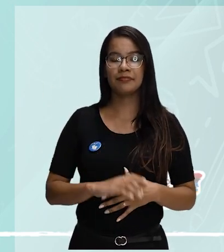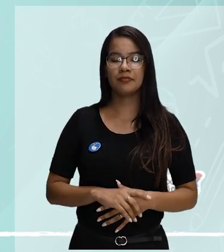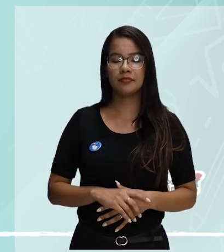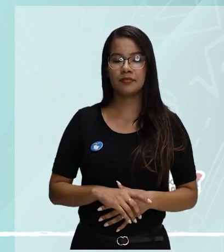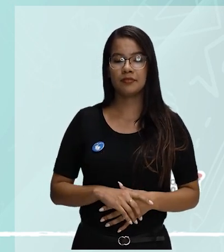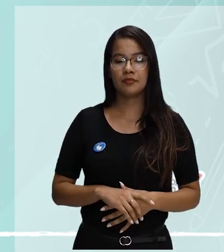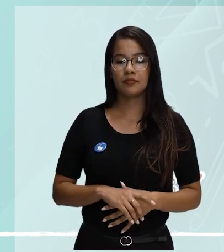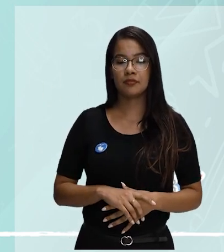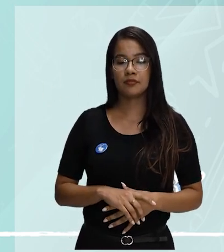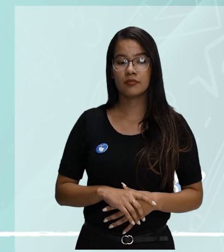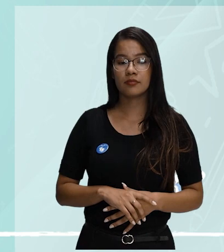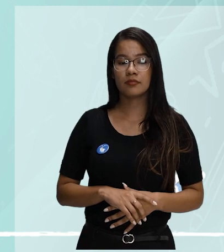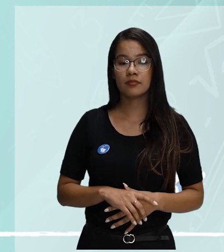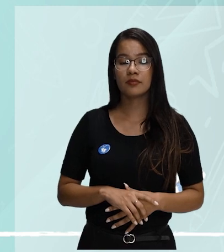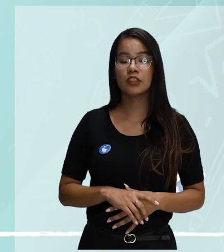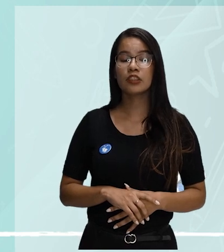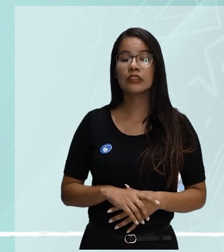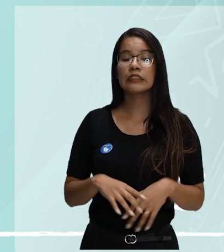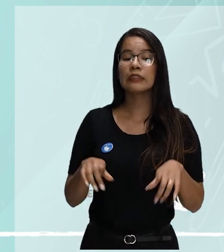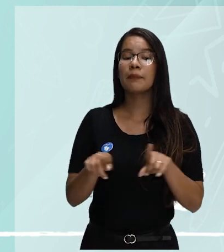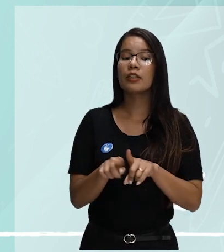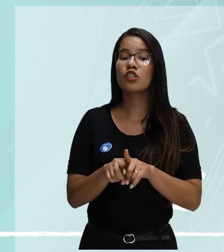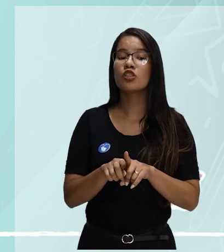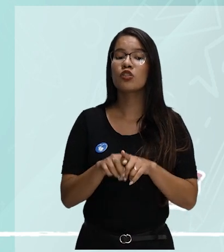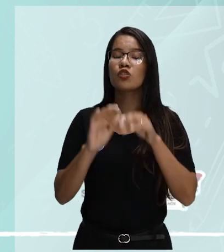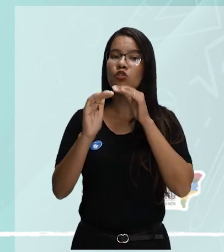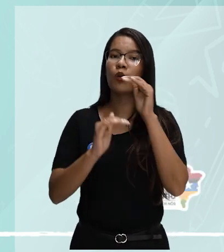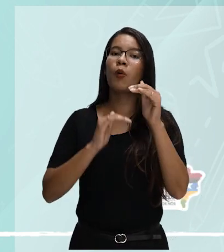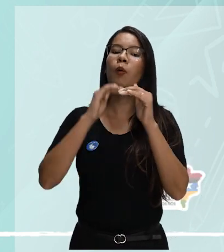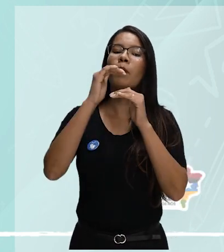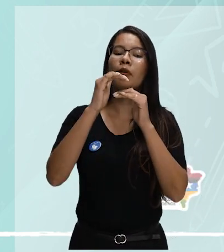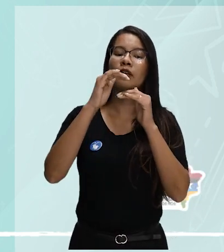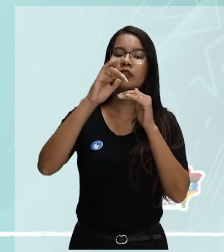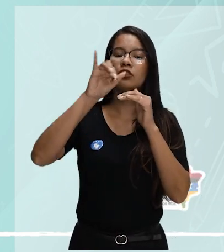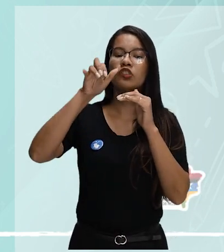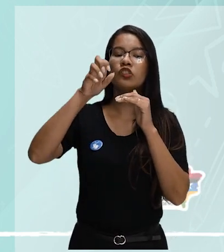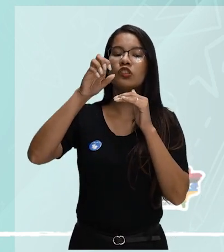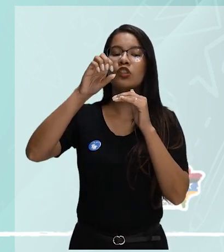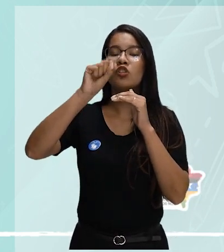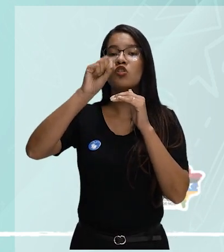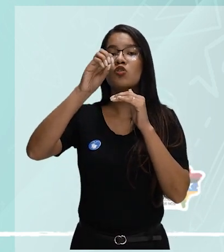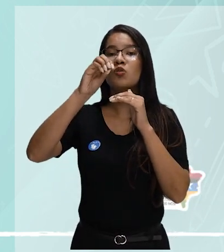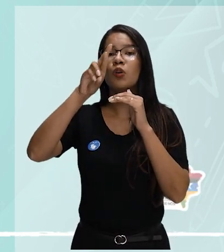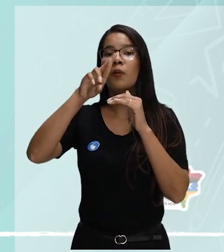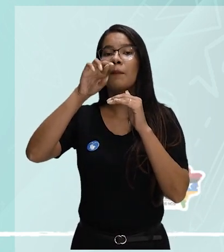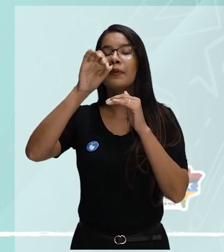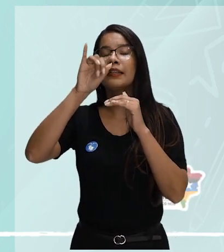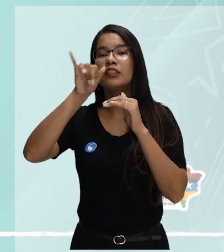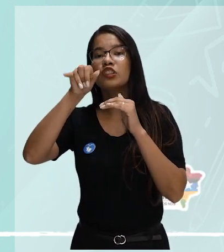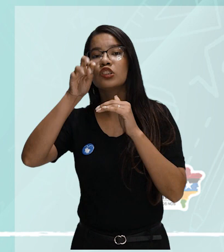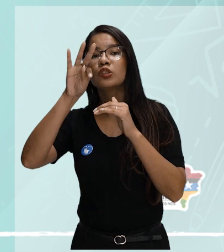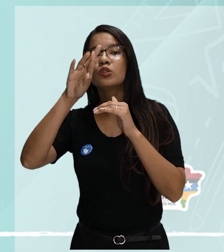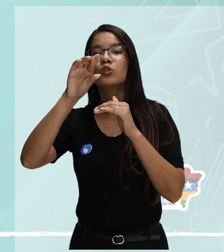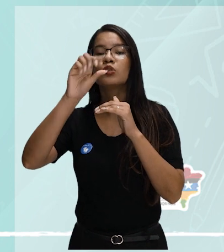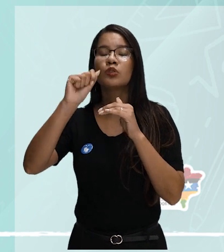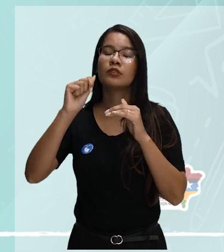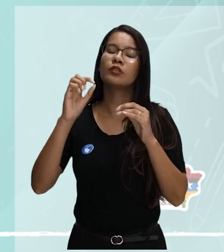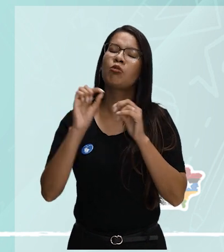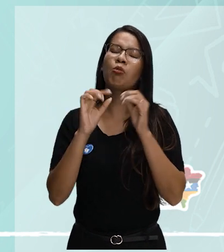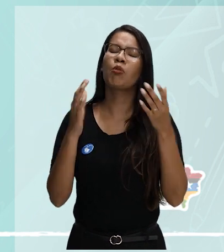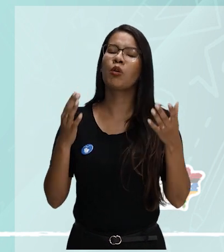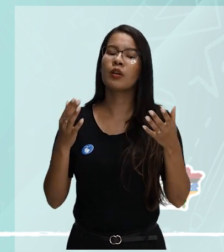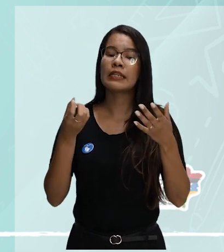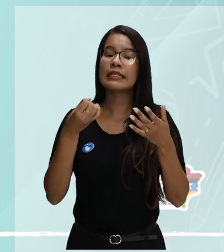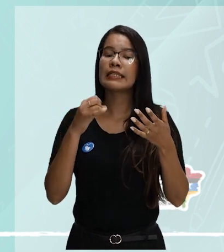Beleza, turma? E sobrejetora? Quando uma função ela é sobrejetora? Olha só, uma função é dita